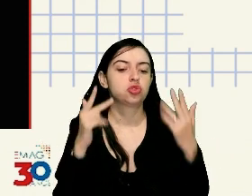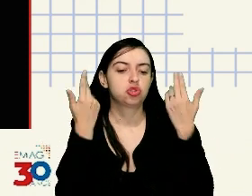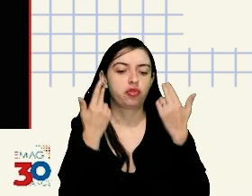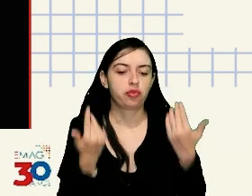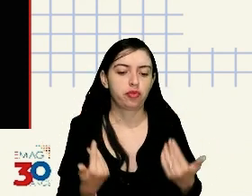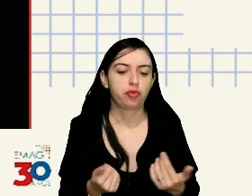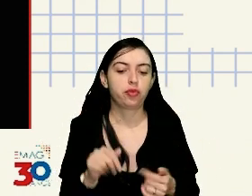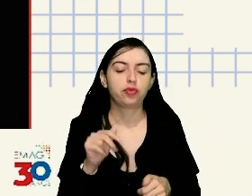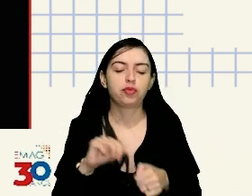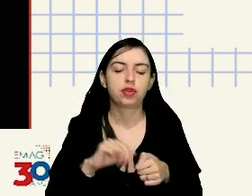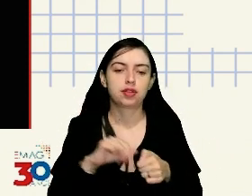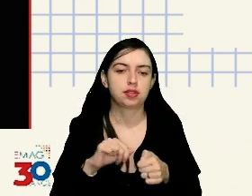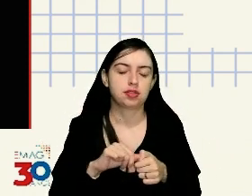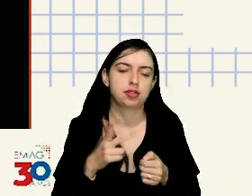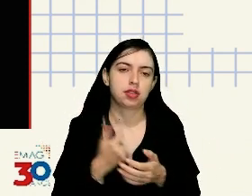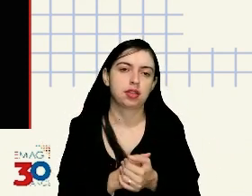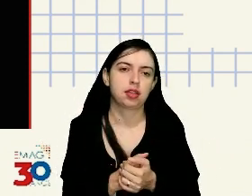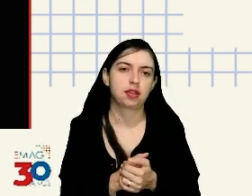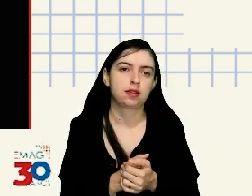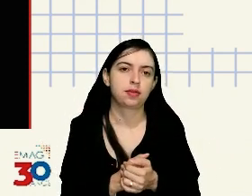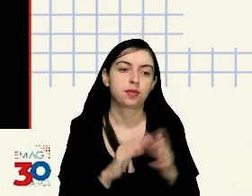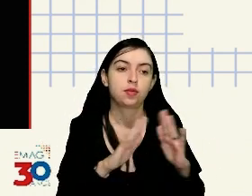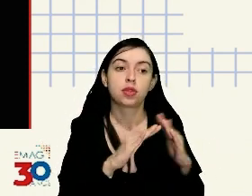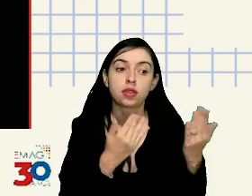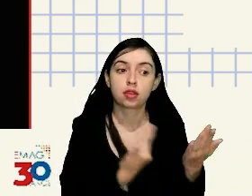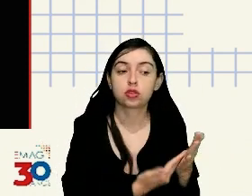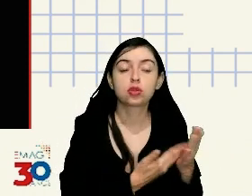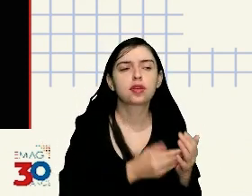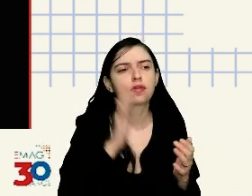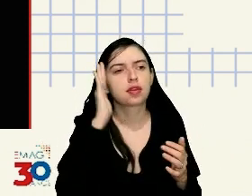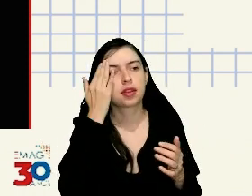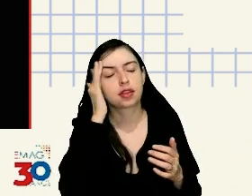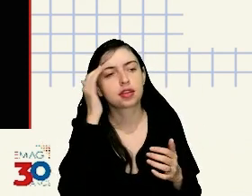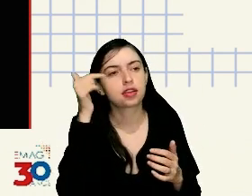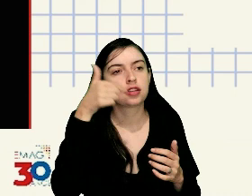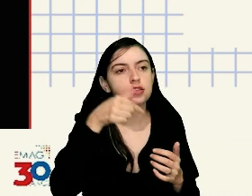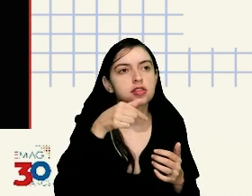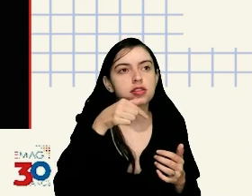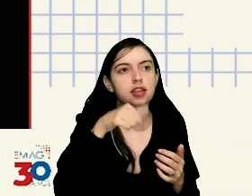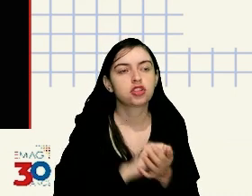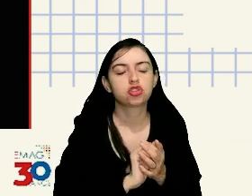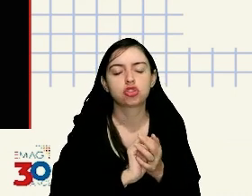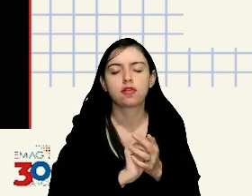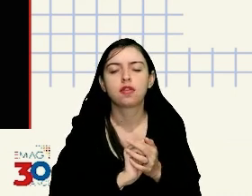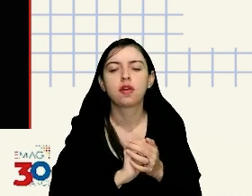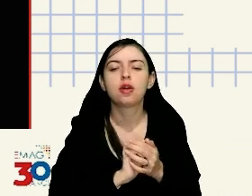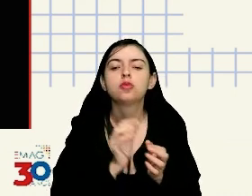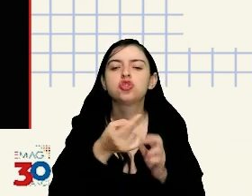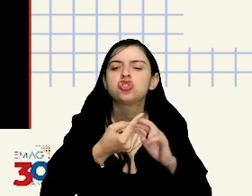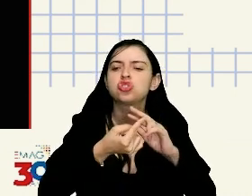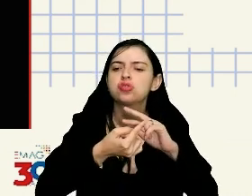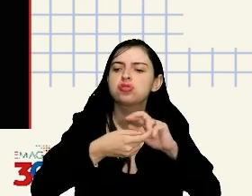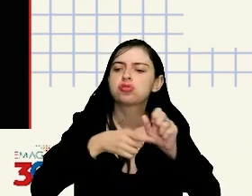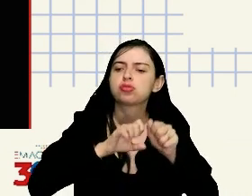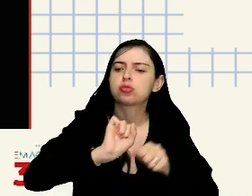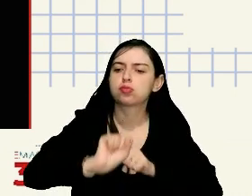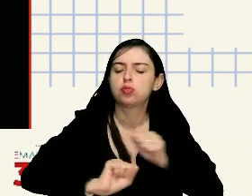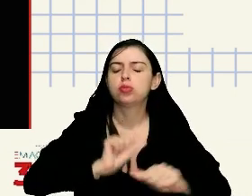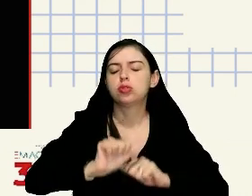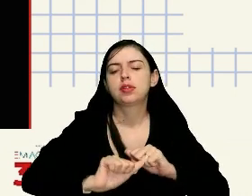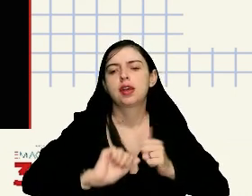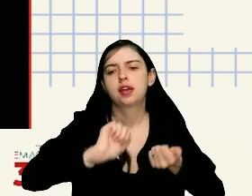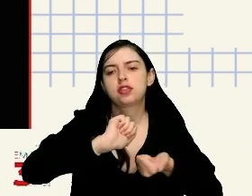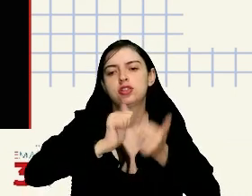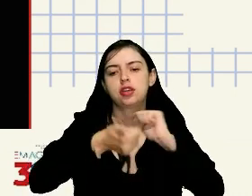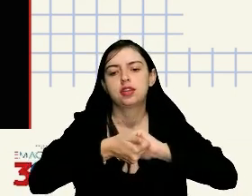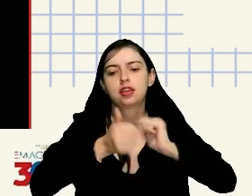E aí a academia vem entendendo que existe 7 formas de a gente desconstruir essa masculinidade, né, sair da masculinidade tóxica e performar uma